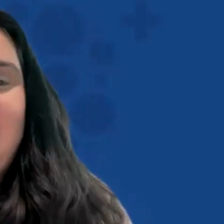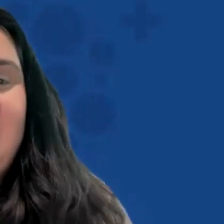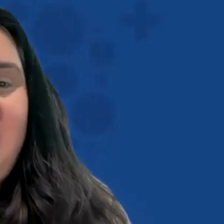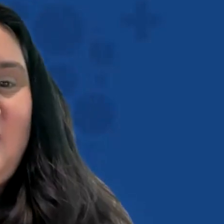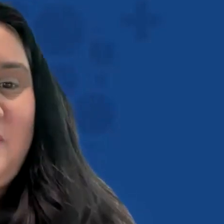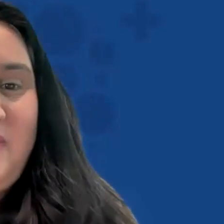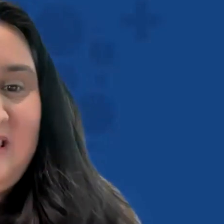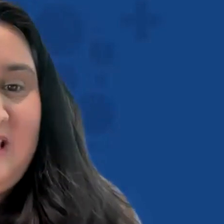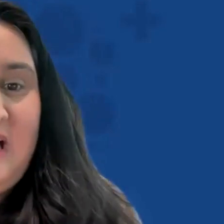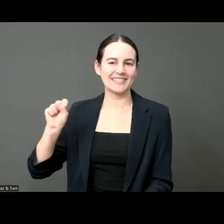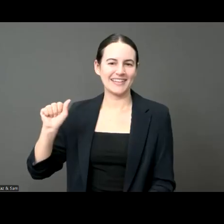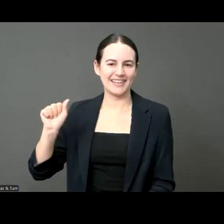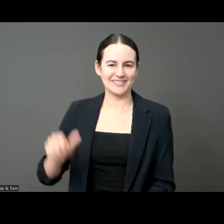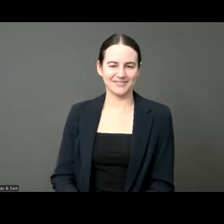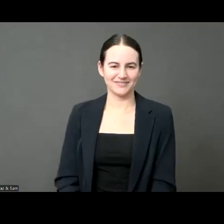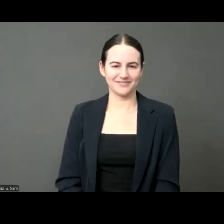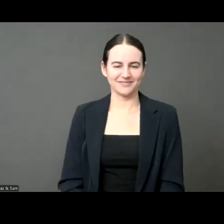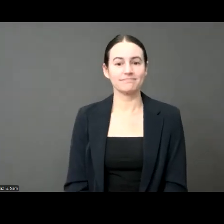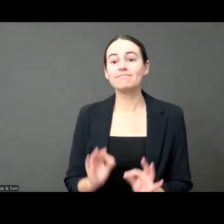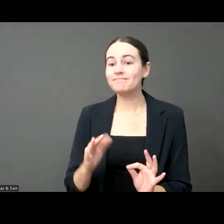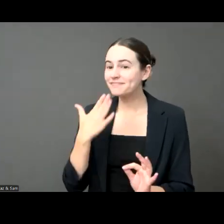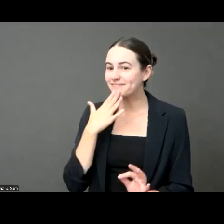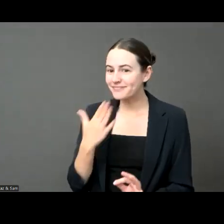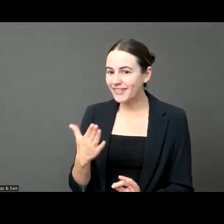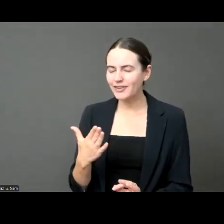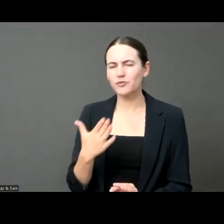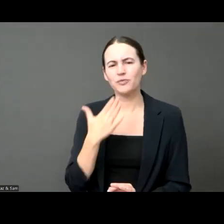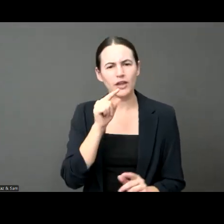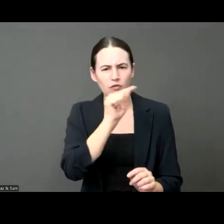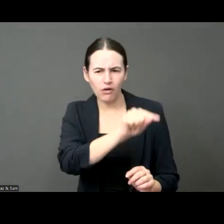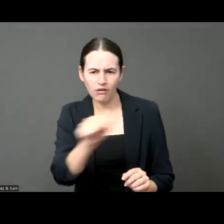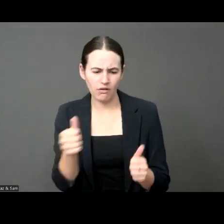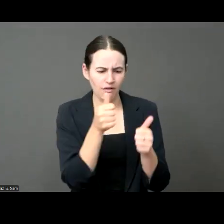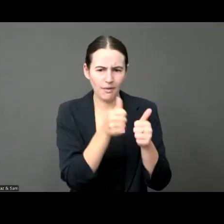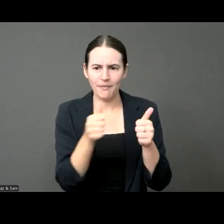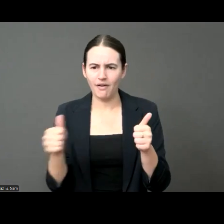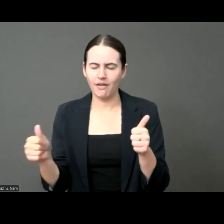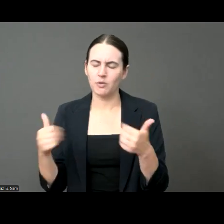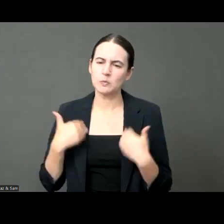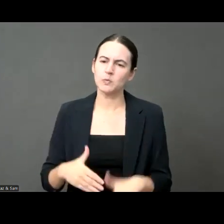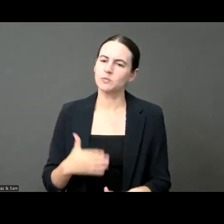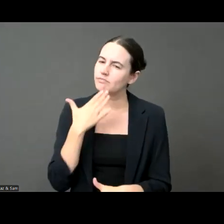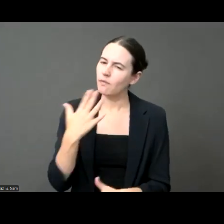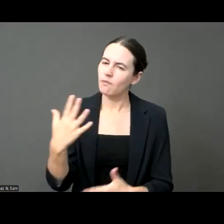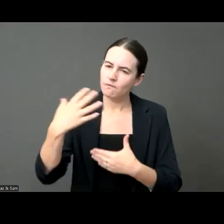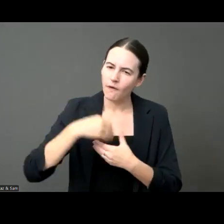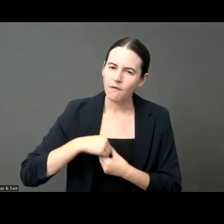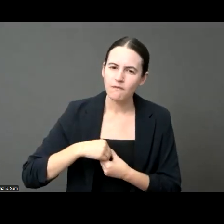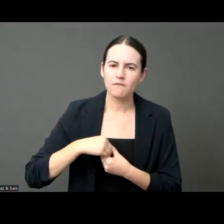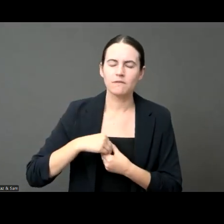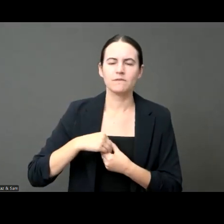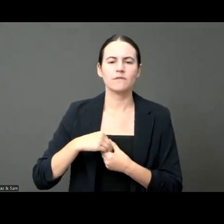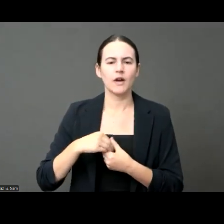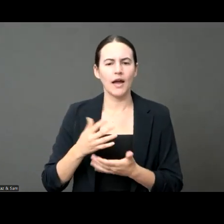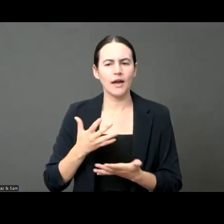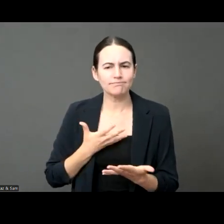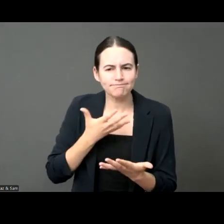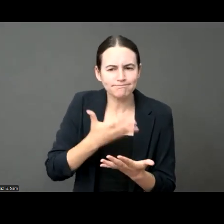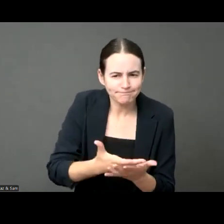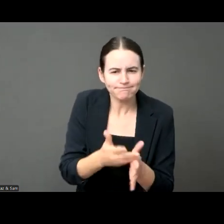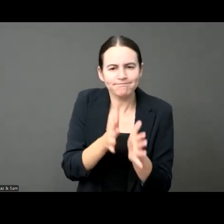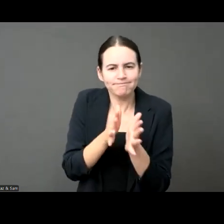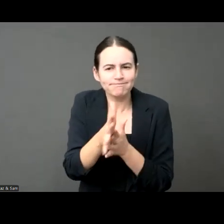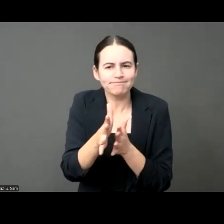passamos a palavra agora à Vanessa. Muito obrigado, Marta. Muito obrigada a todos os nossos palestrantes por sua